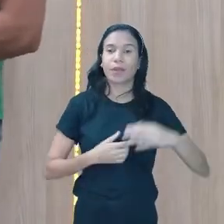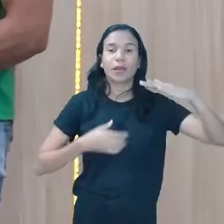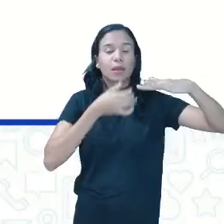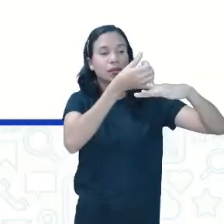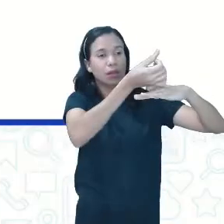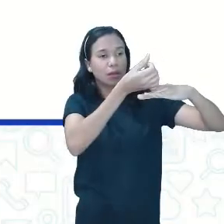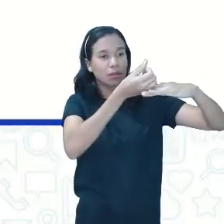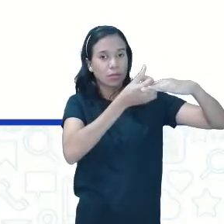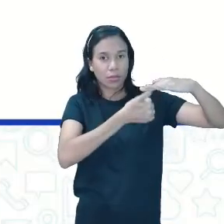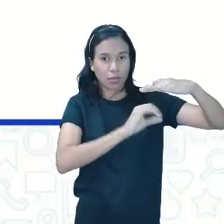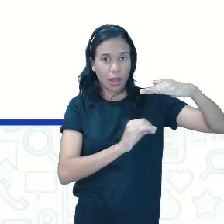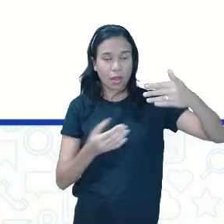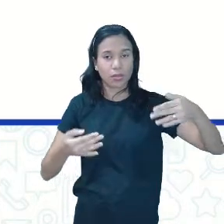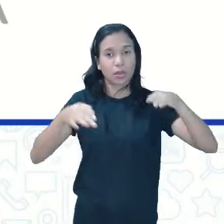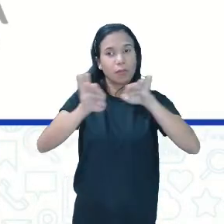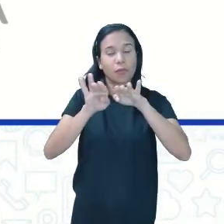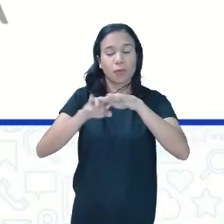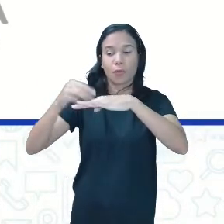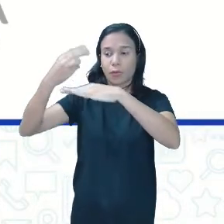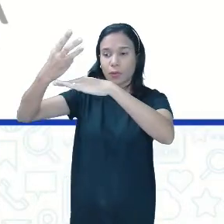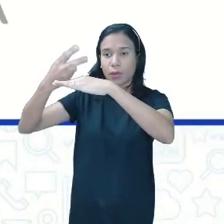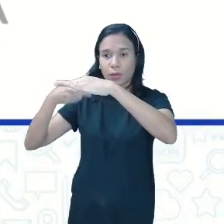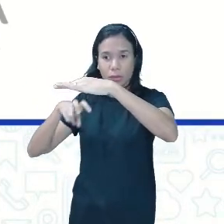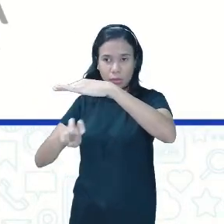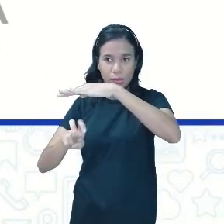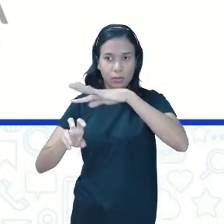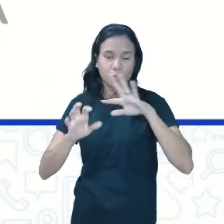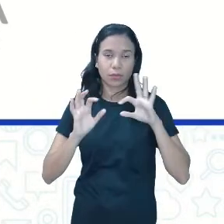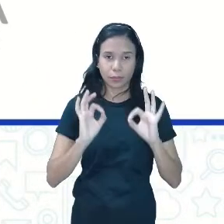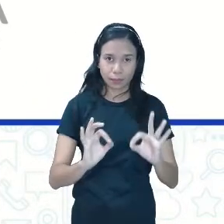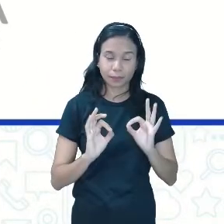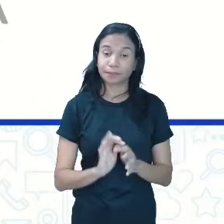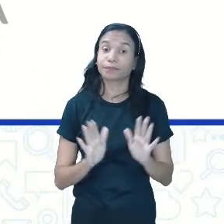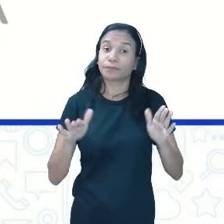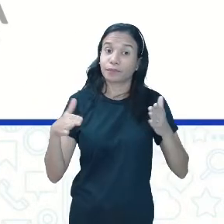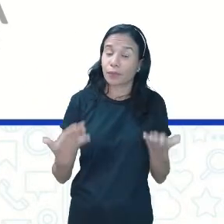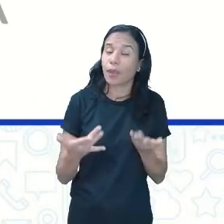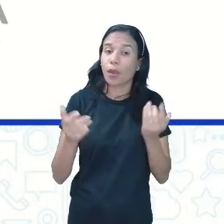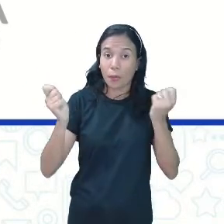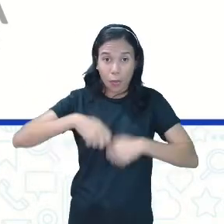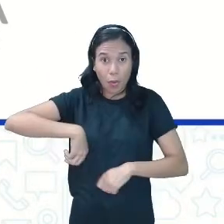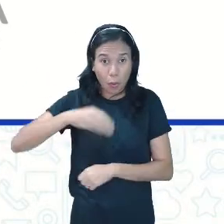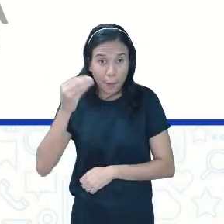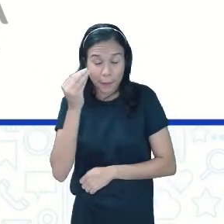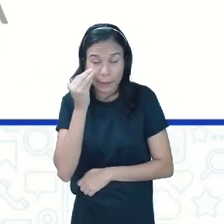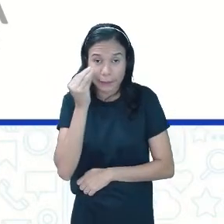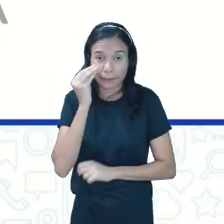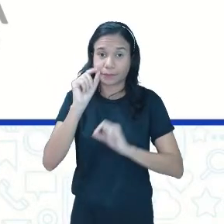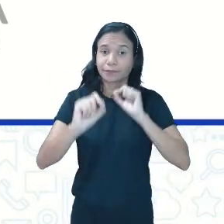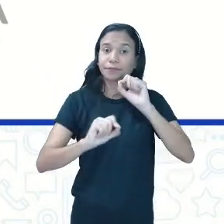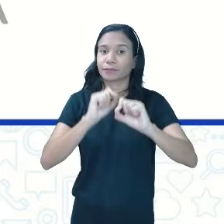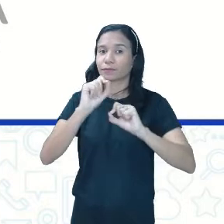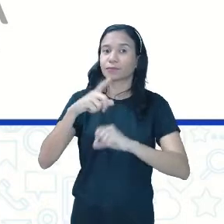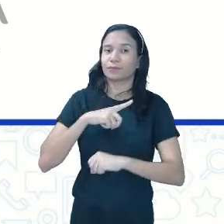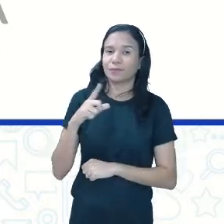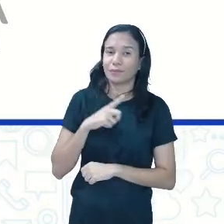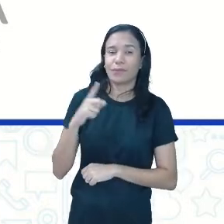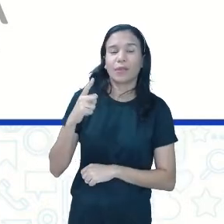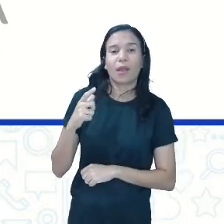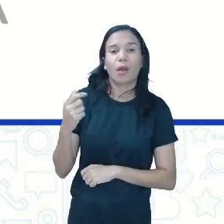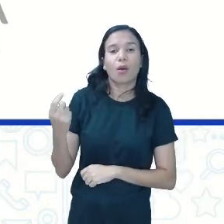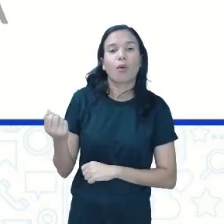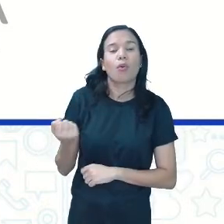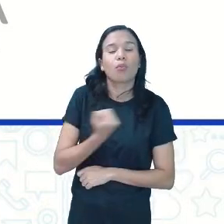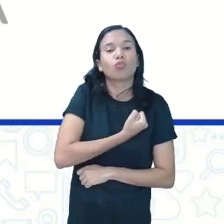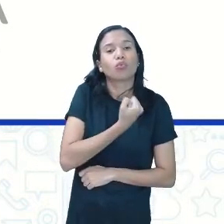6 está para 10, assim como 3 está para 5. Então, pode notar que esses valores,